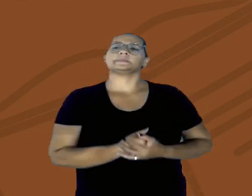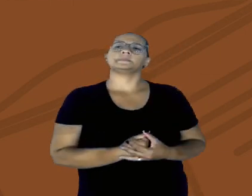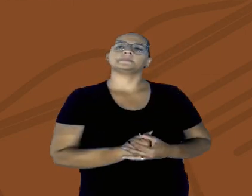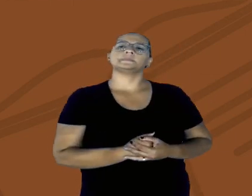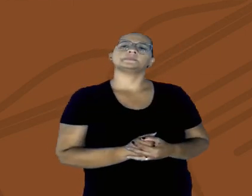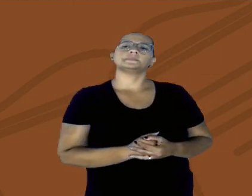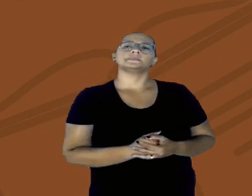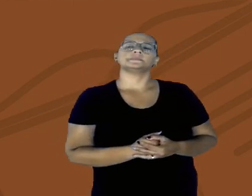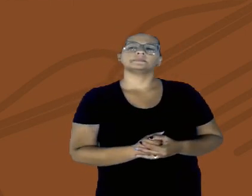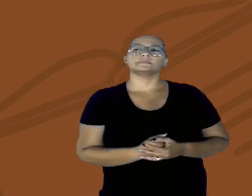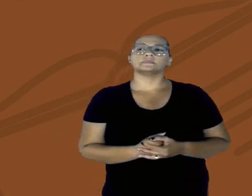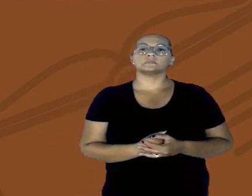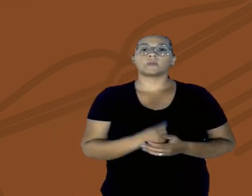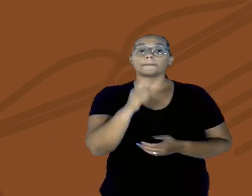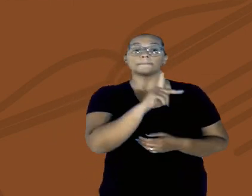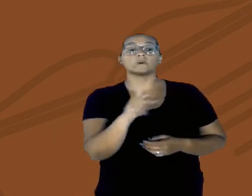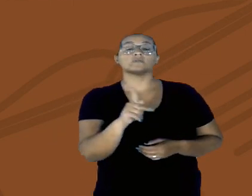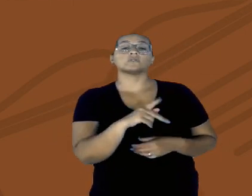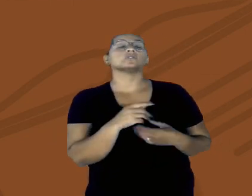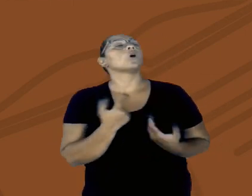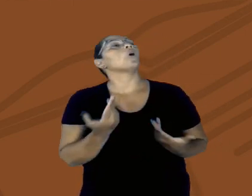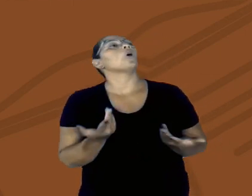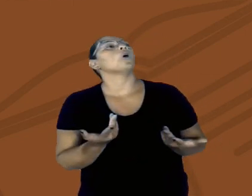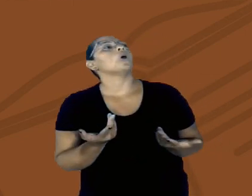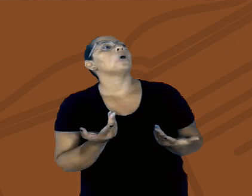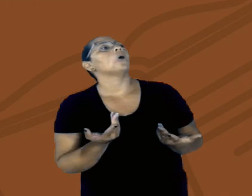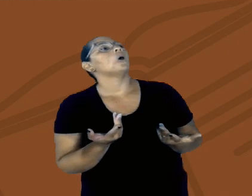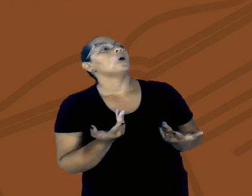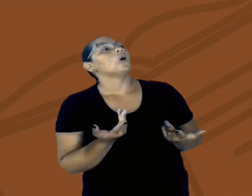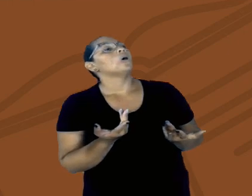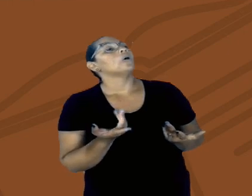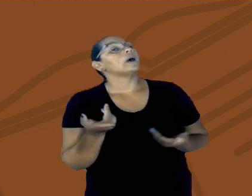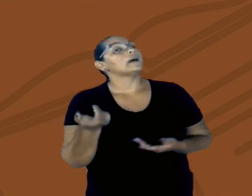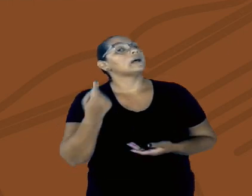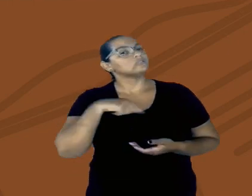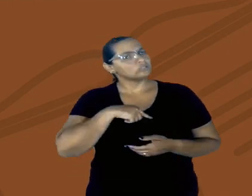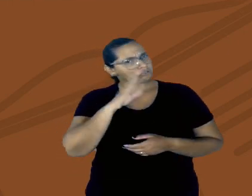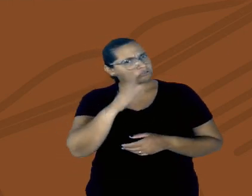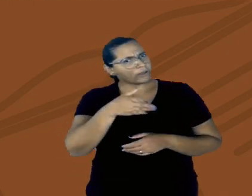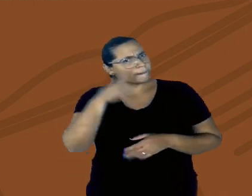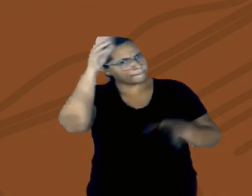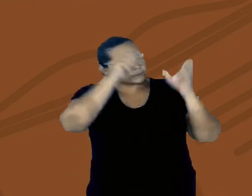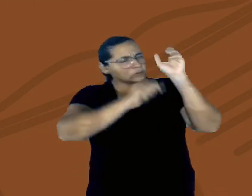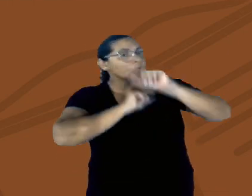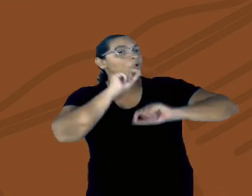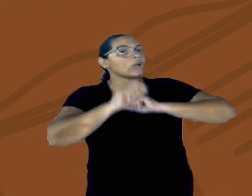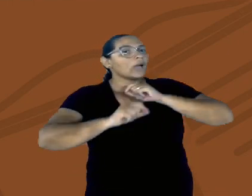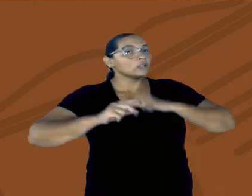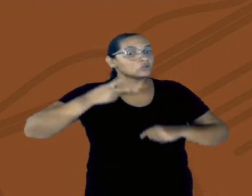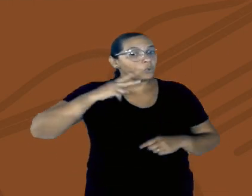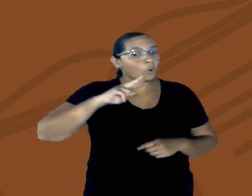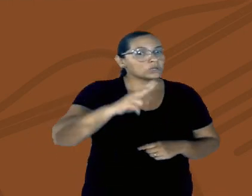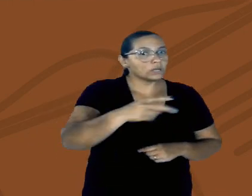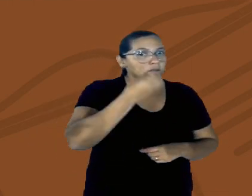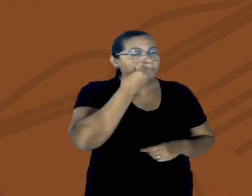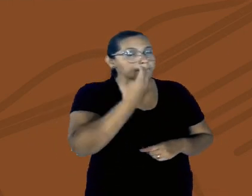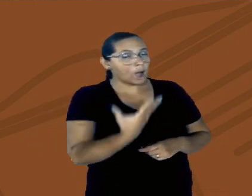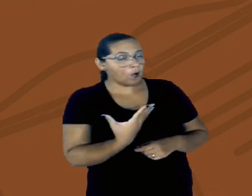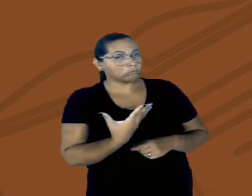Professor, vimos também na aula número 27 as consequências positivas e as consequências negativas da